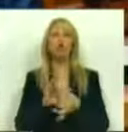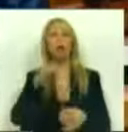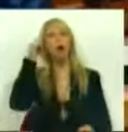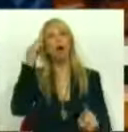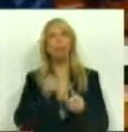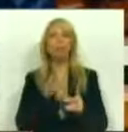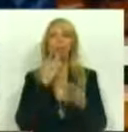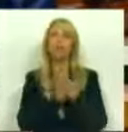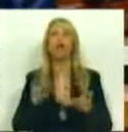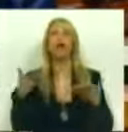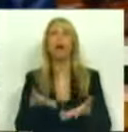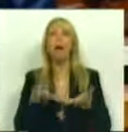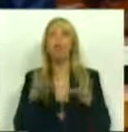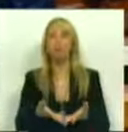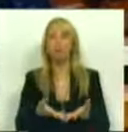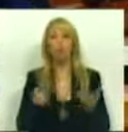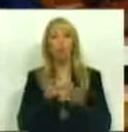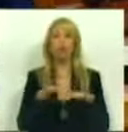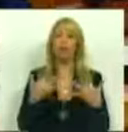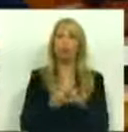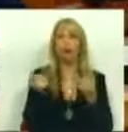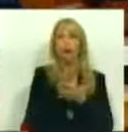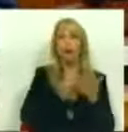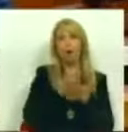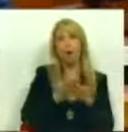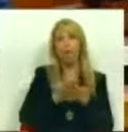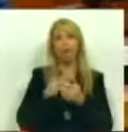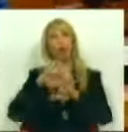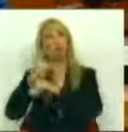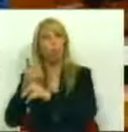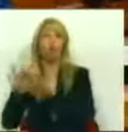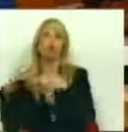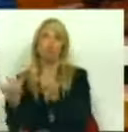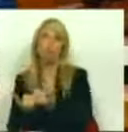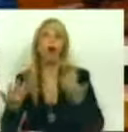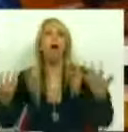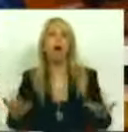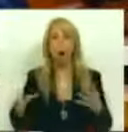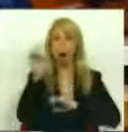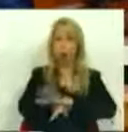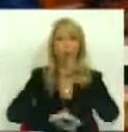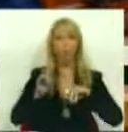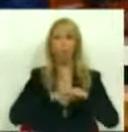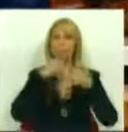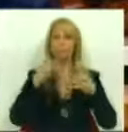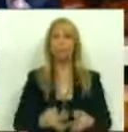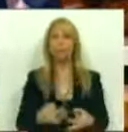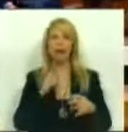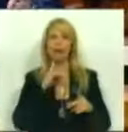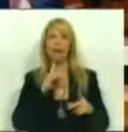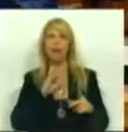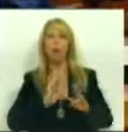vista a ajudar do ponto de vista social e económico outras sociedades, chegou a altura da Europa não se inibir de face a